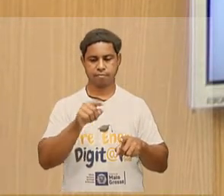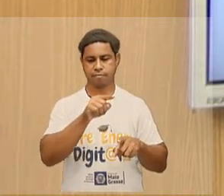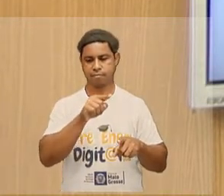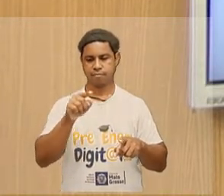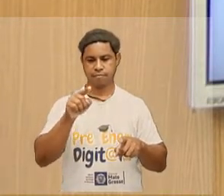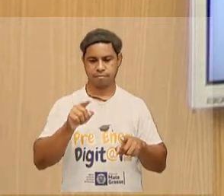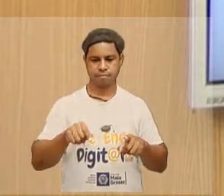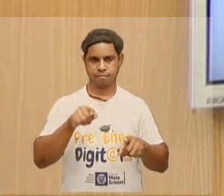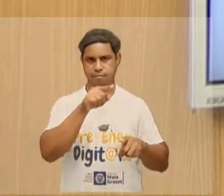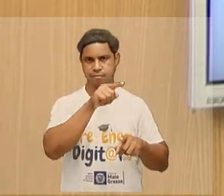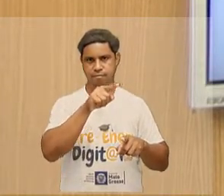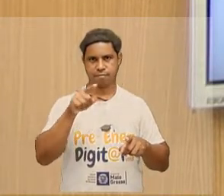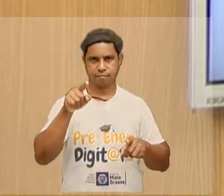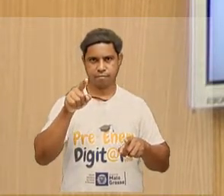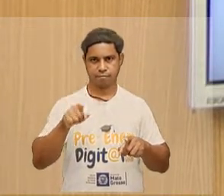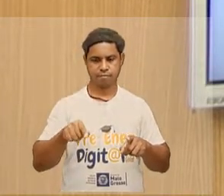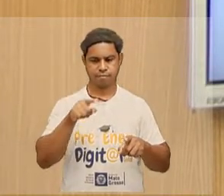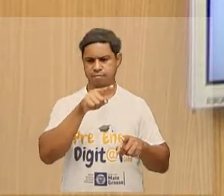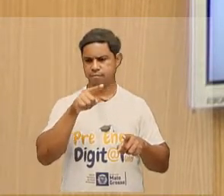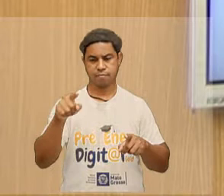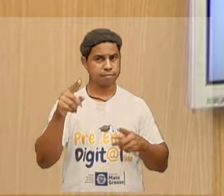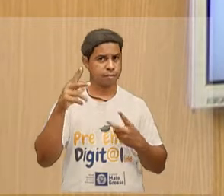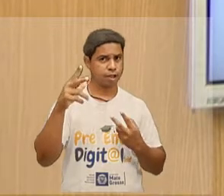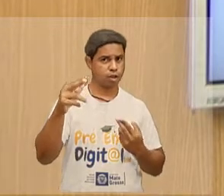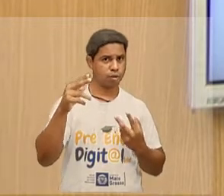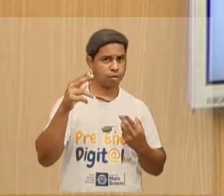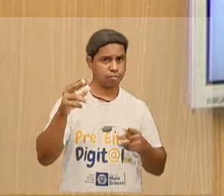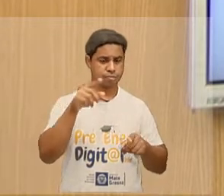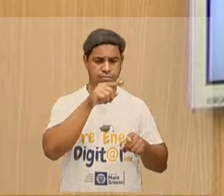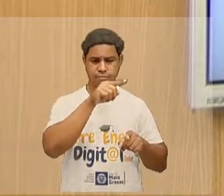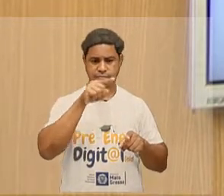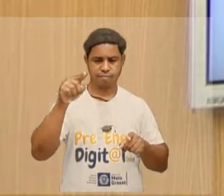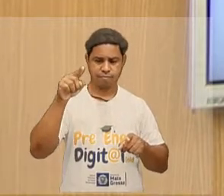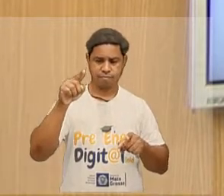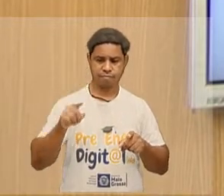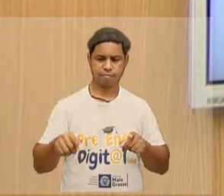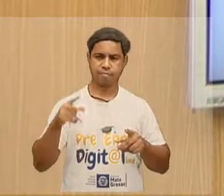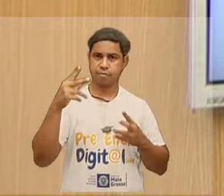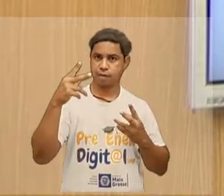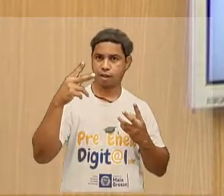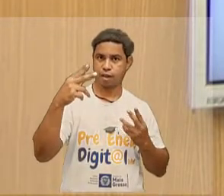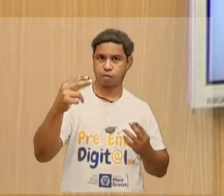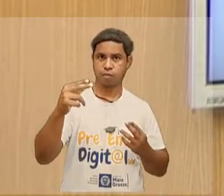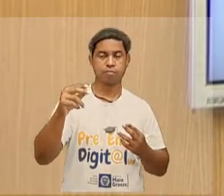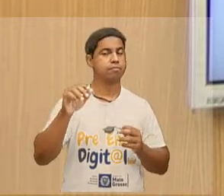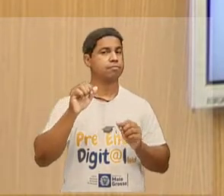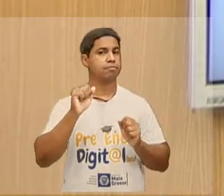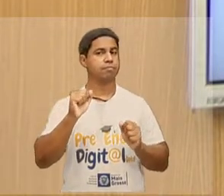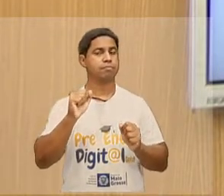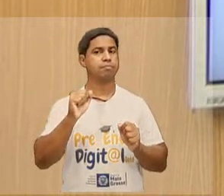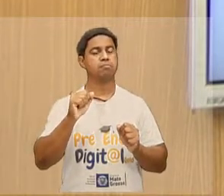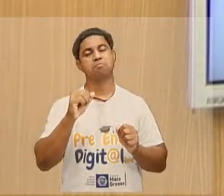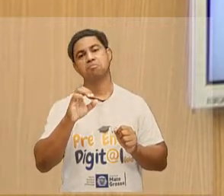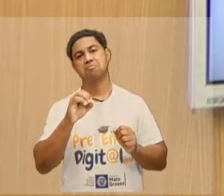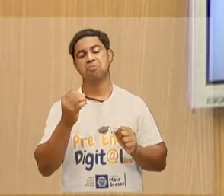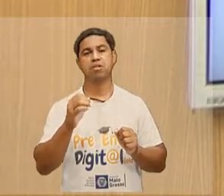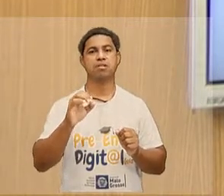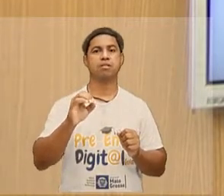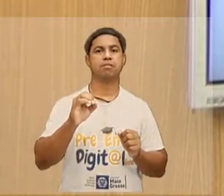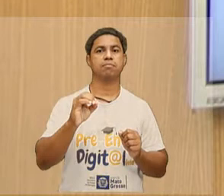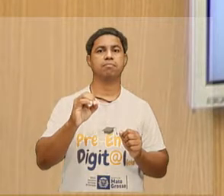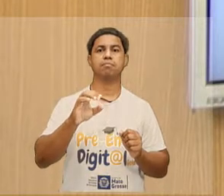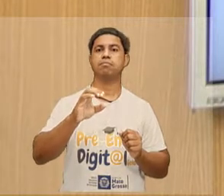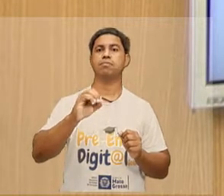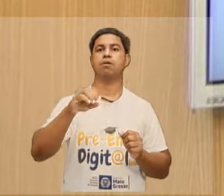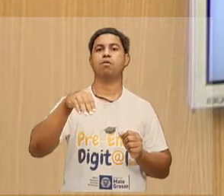tem sempre o mesmo valor. Então, essa resistência eu posso chamá-la de resistência ômica, ou o resistor